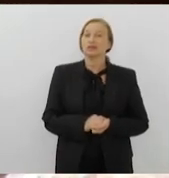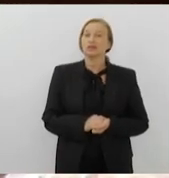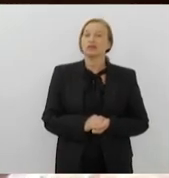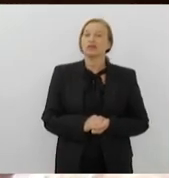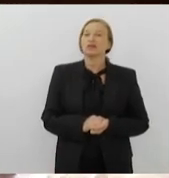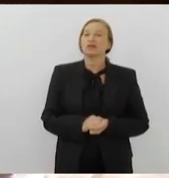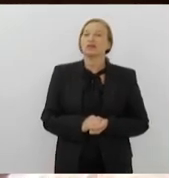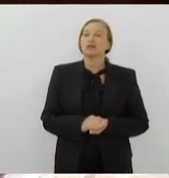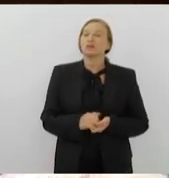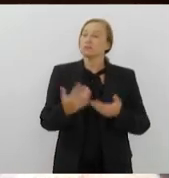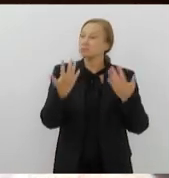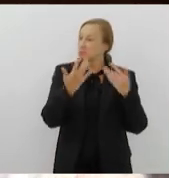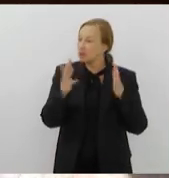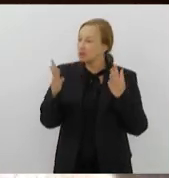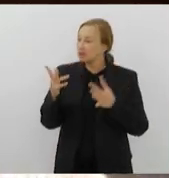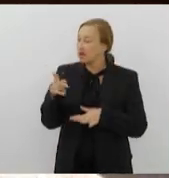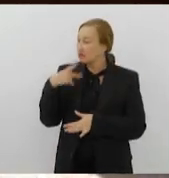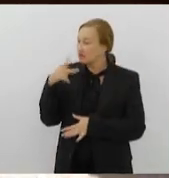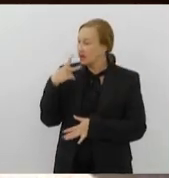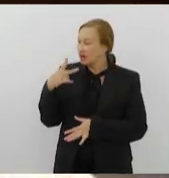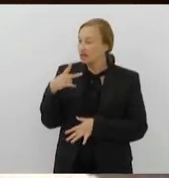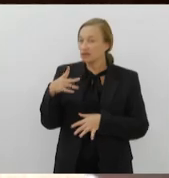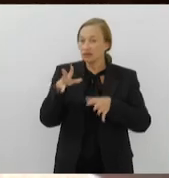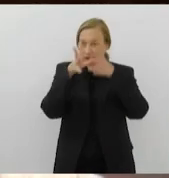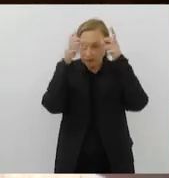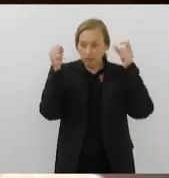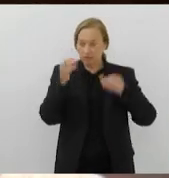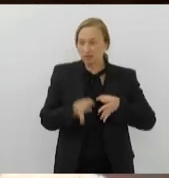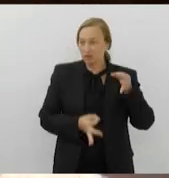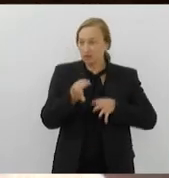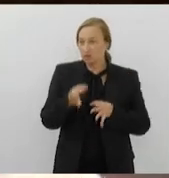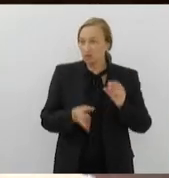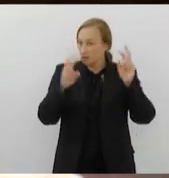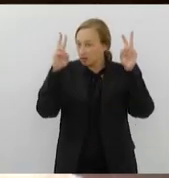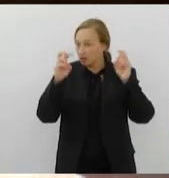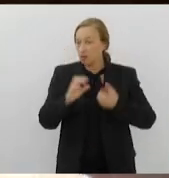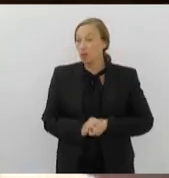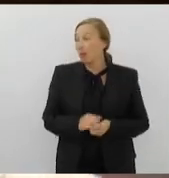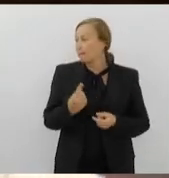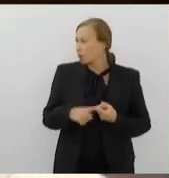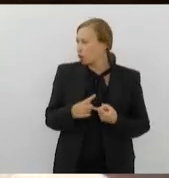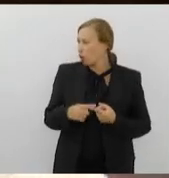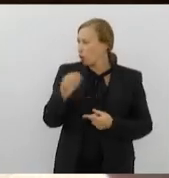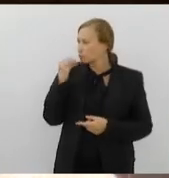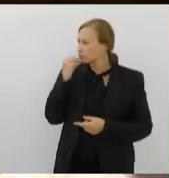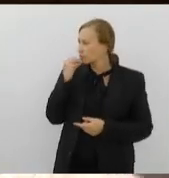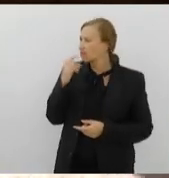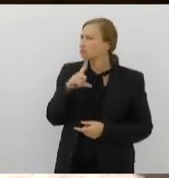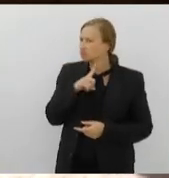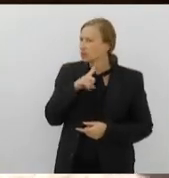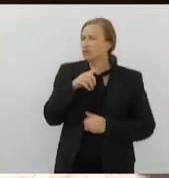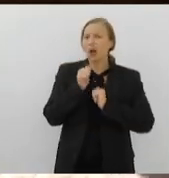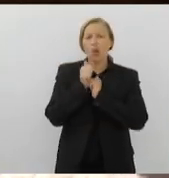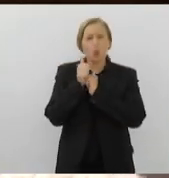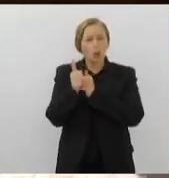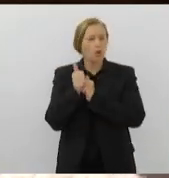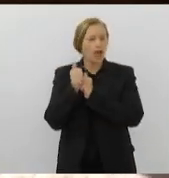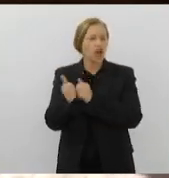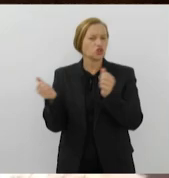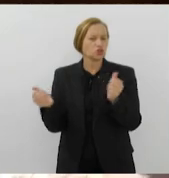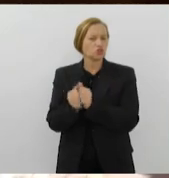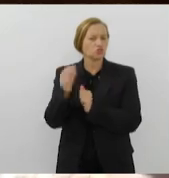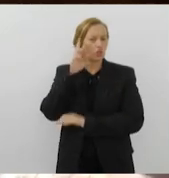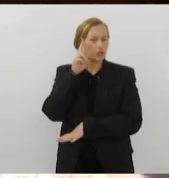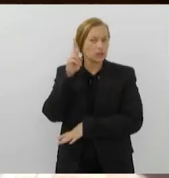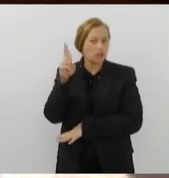em relação à questão do Tribunal de Contas, porque eu tive a oportunidade de acompanhar com o senhor